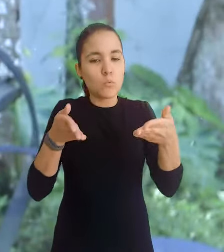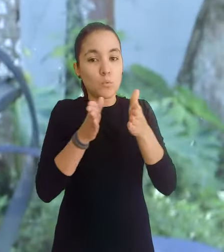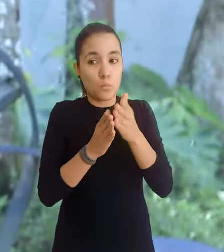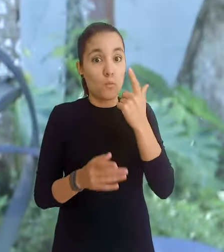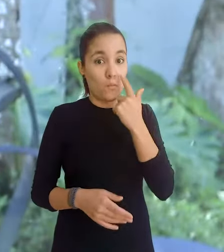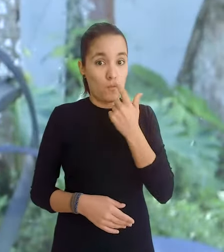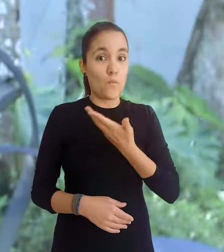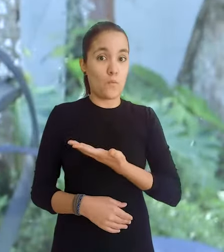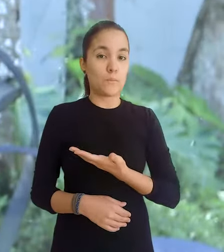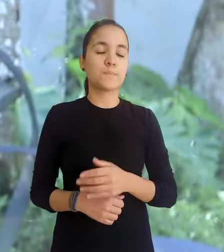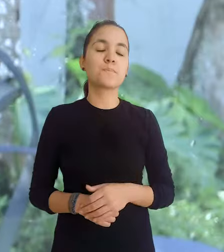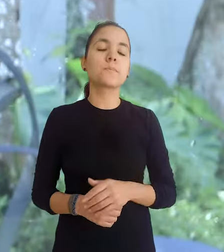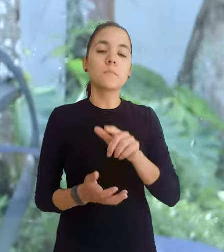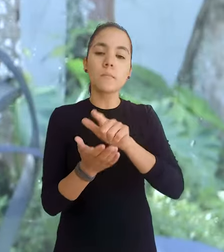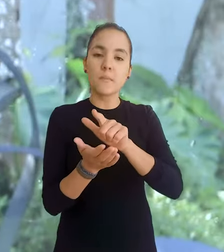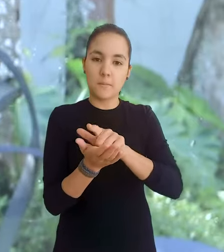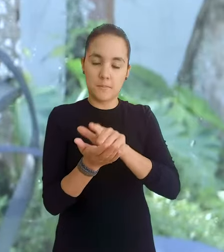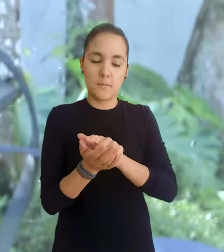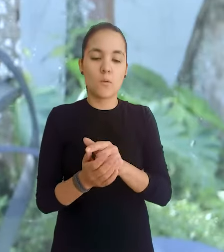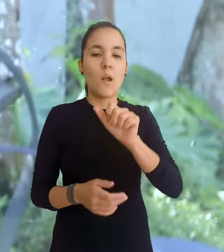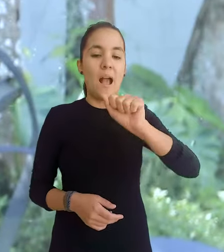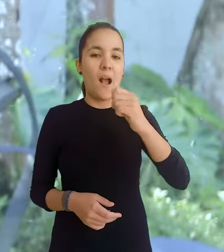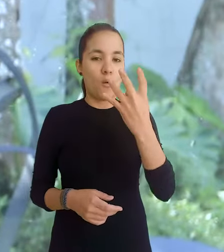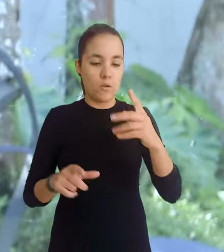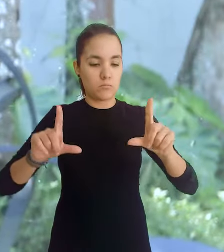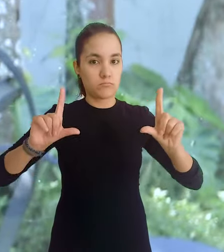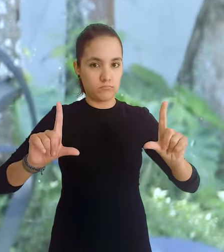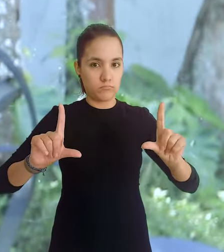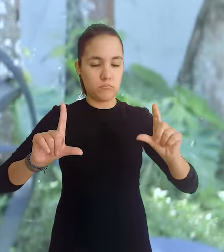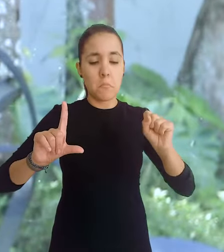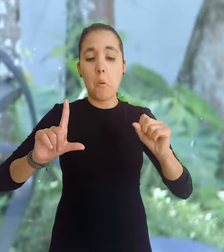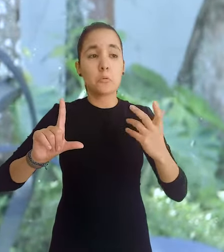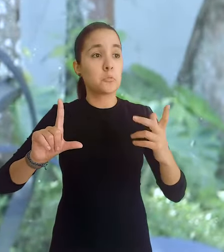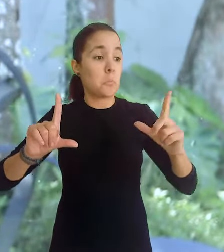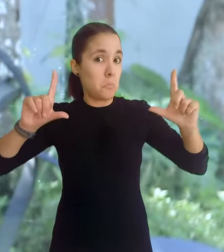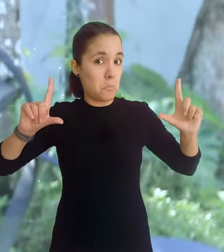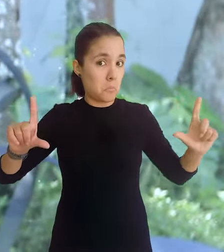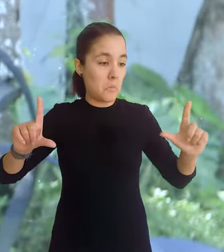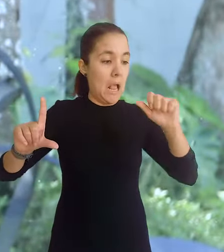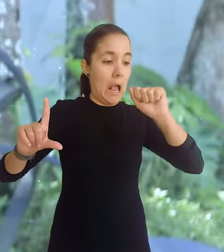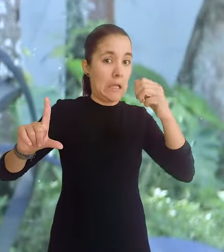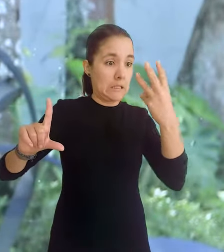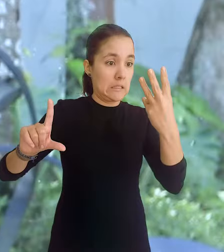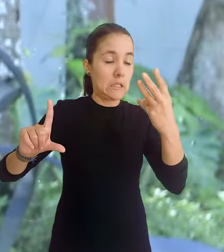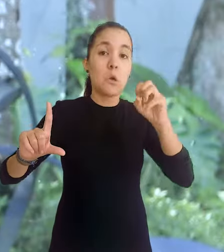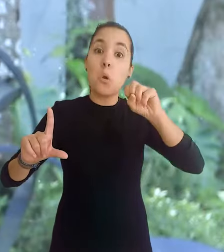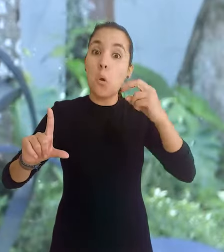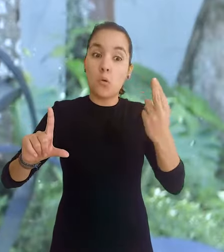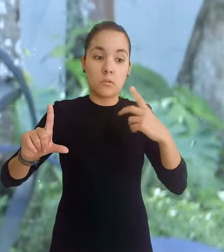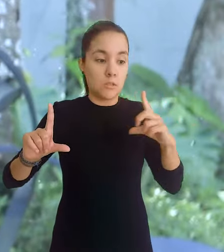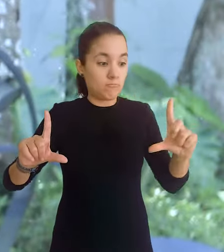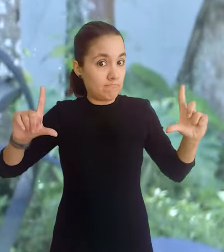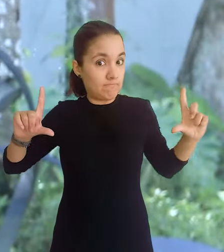eu tenho uma folha tamanho A4, mas você pode experimentar fazer um caderno maior com uma folha A3 ou até se você tiver a possibilidade